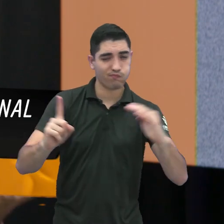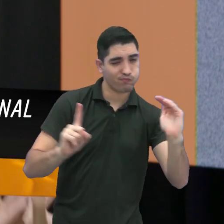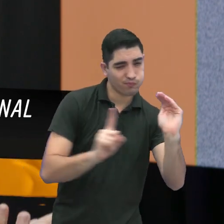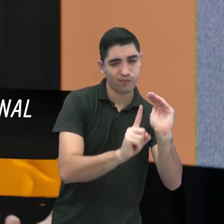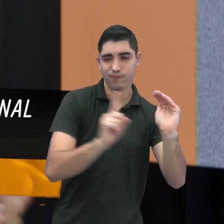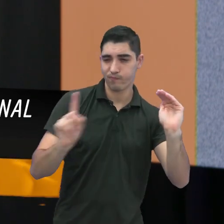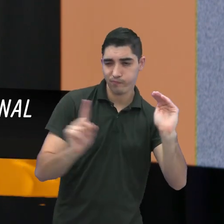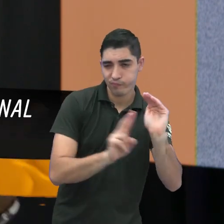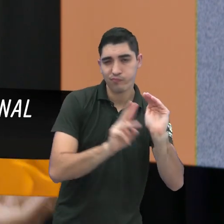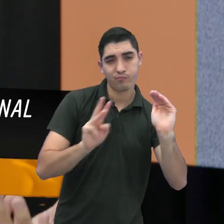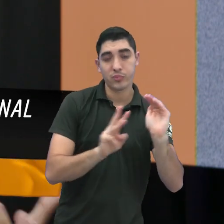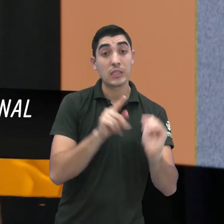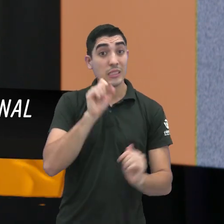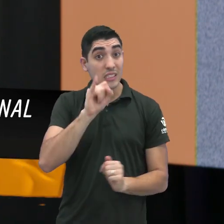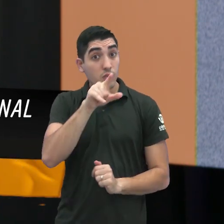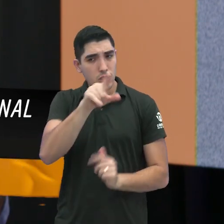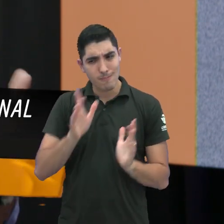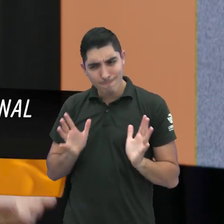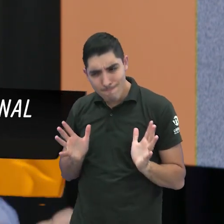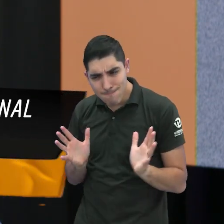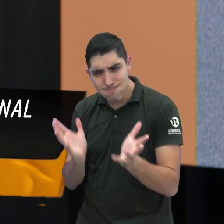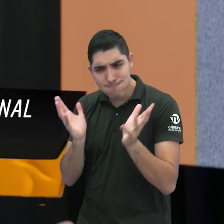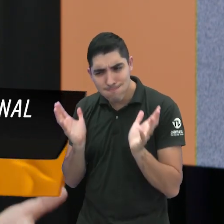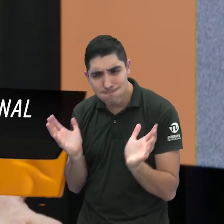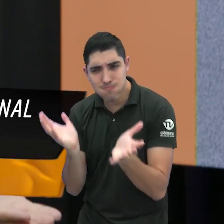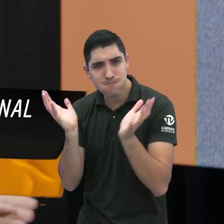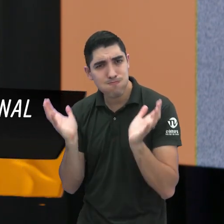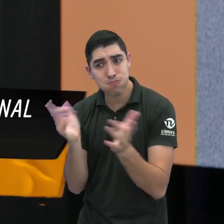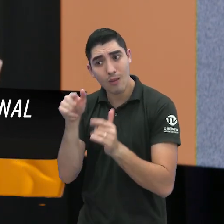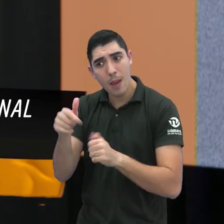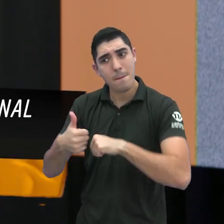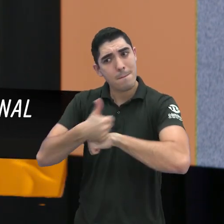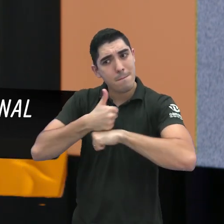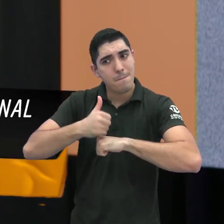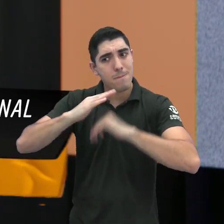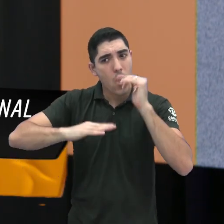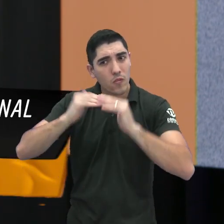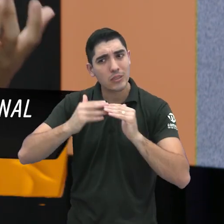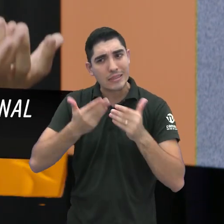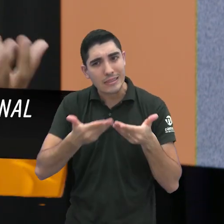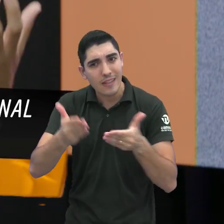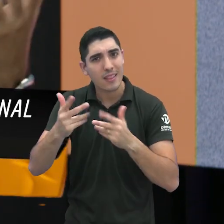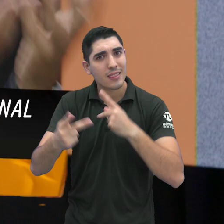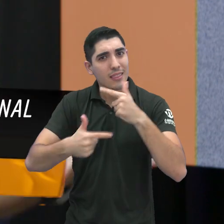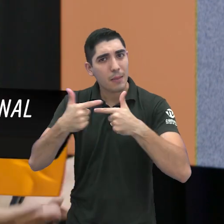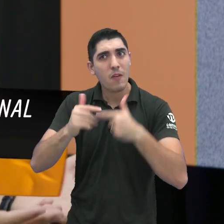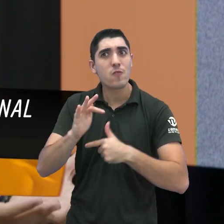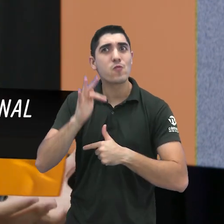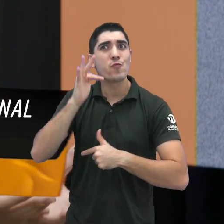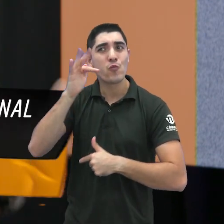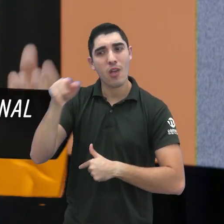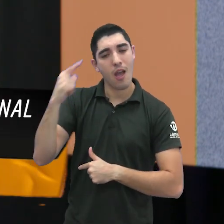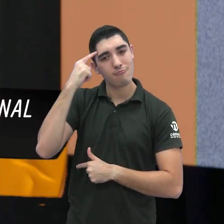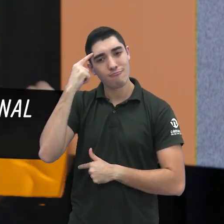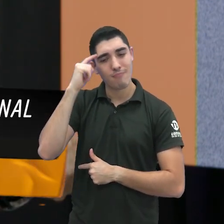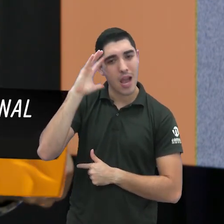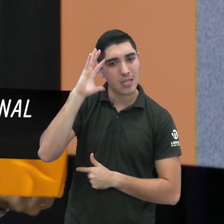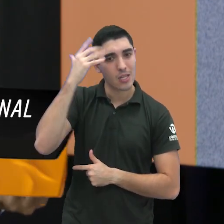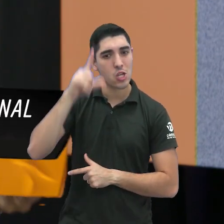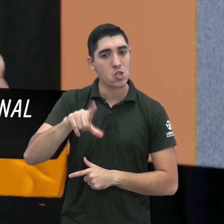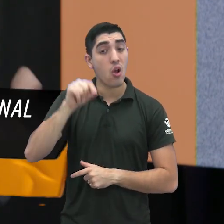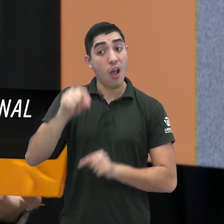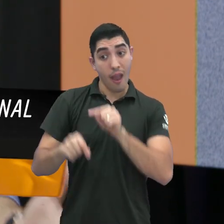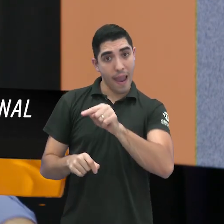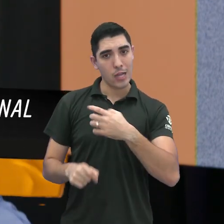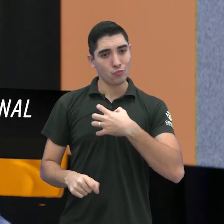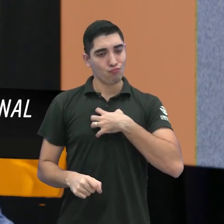a gente dá esse incentivo, você tem um perfil para isso, você dá uma condição da pessoa acreditar em si